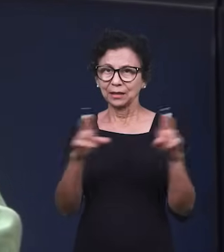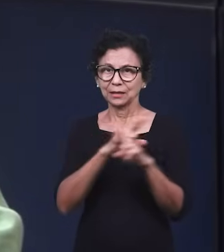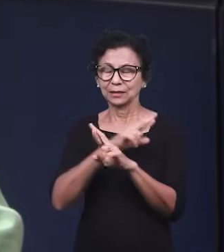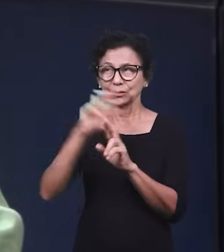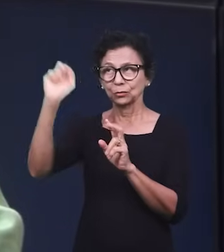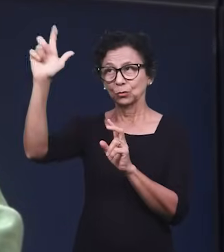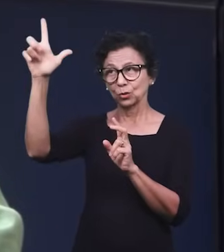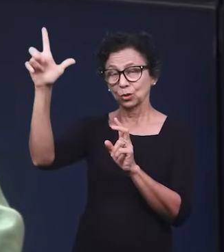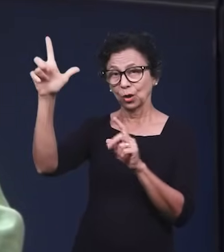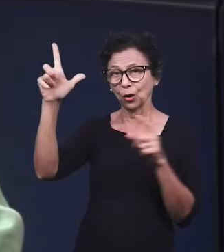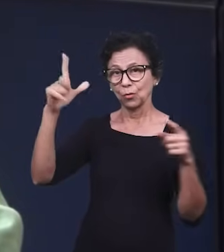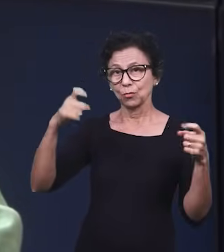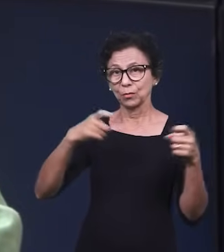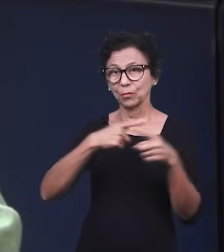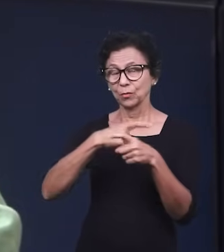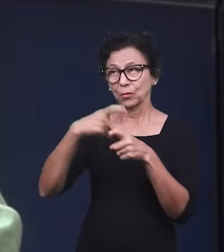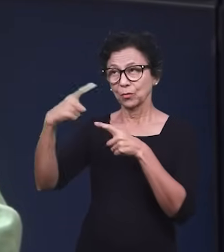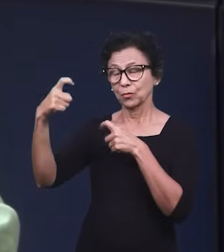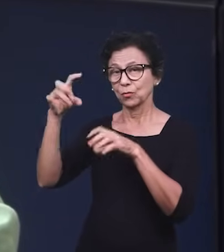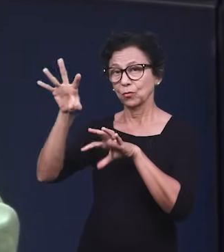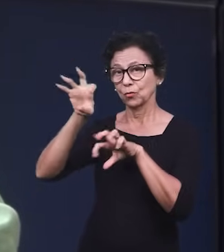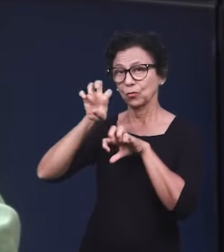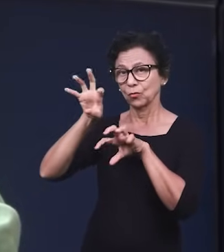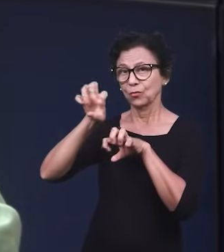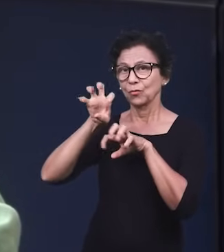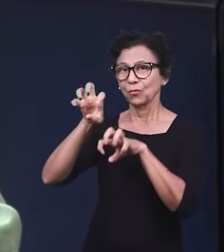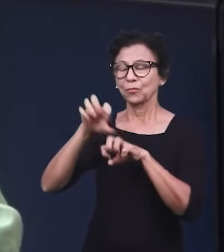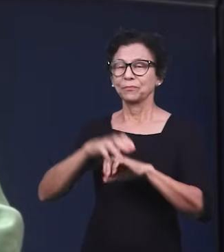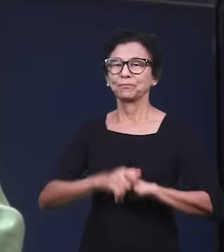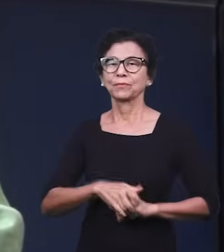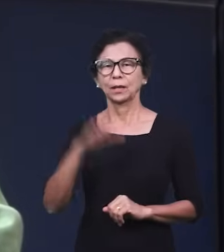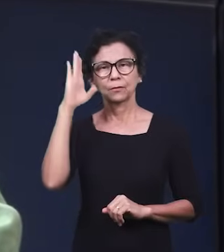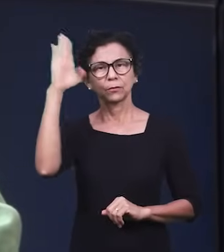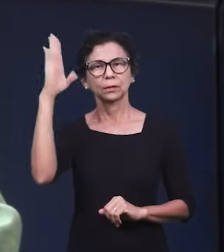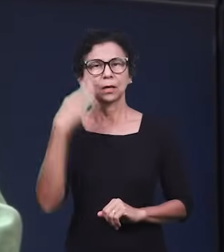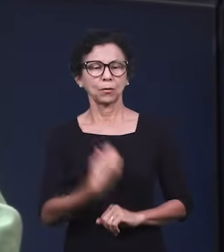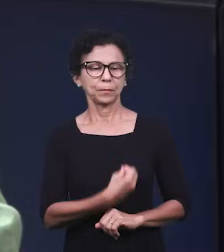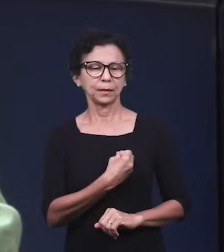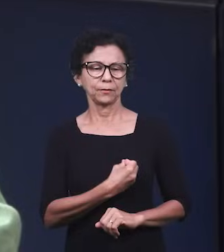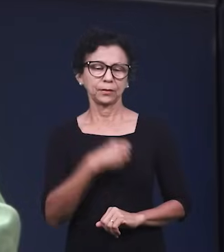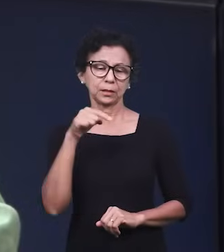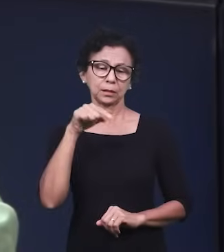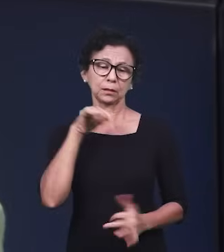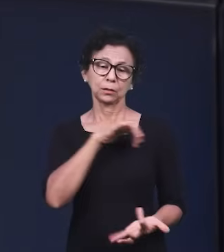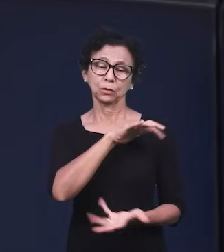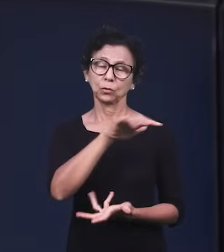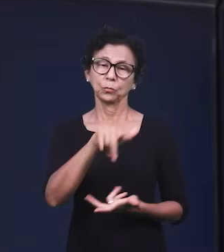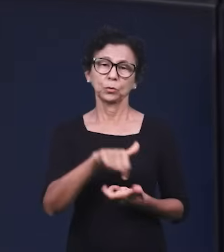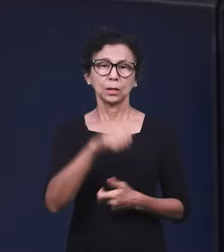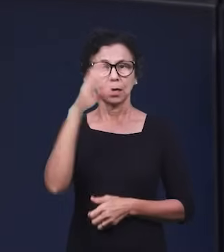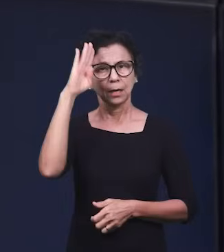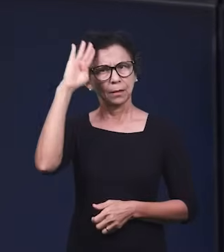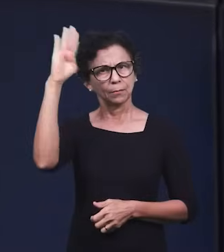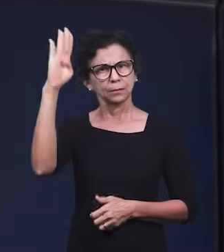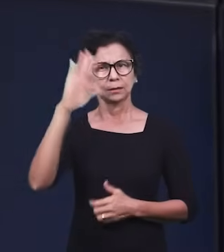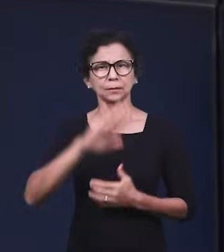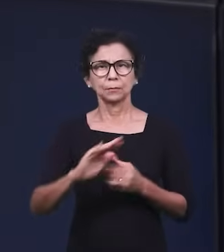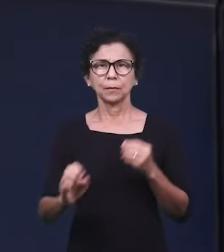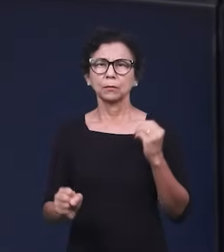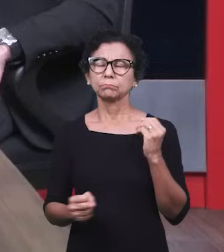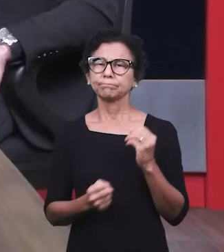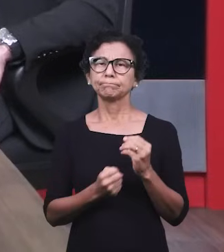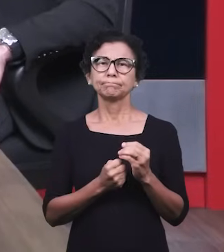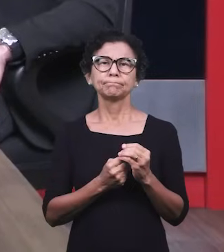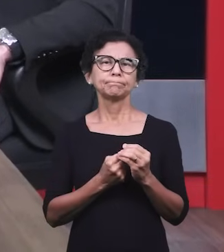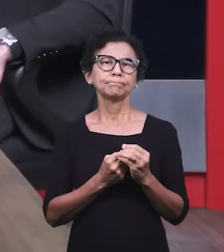fundamental para pra existência da vida na Terra e porque é a principal fonte de energia né para todos